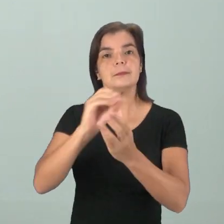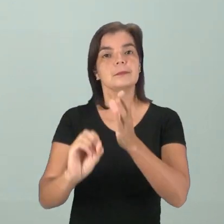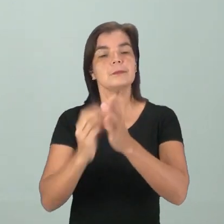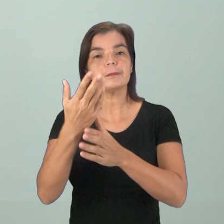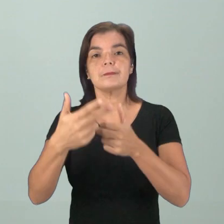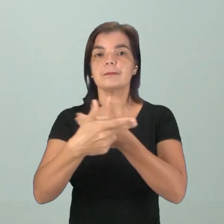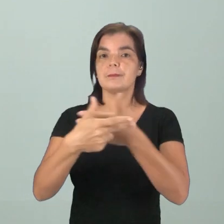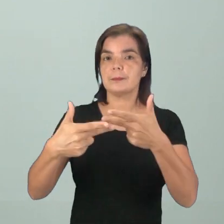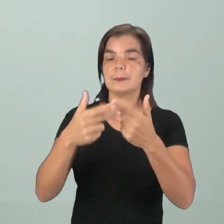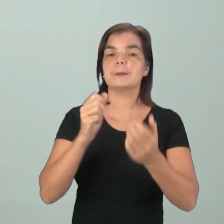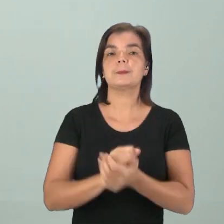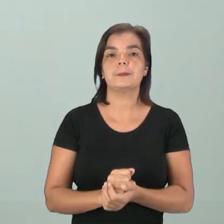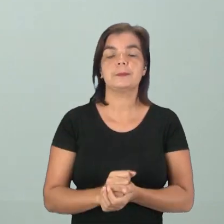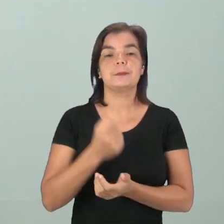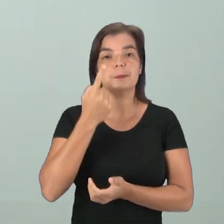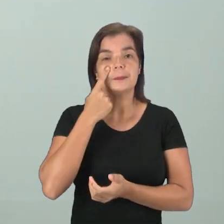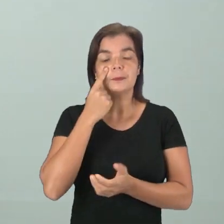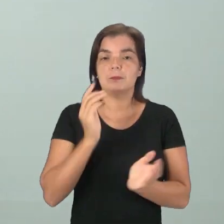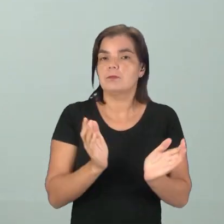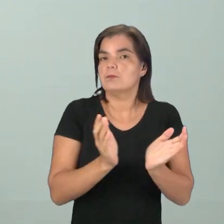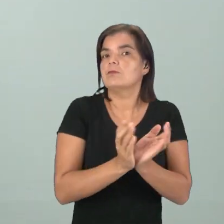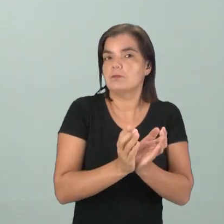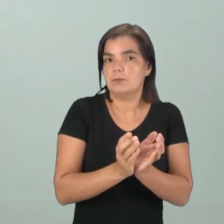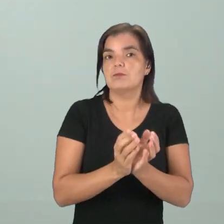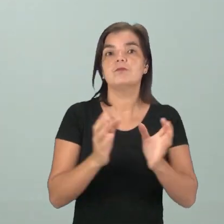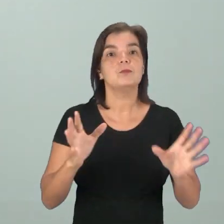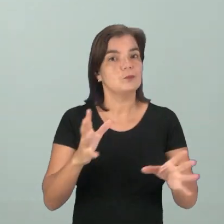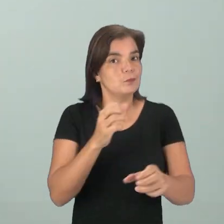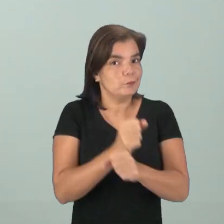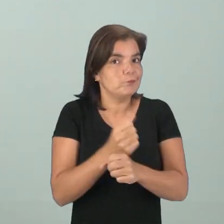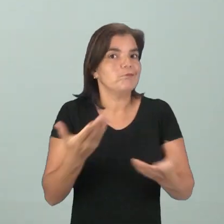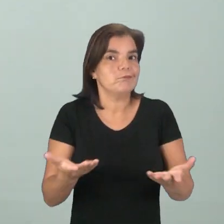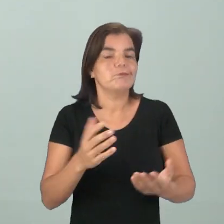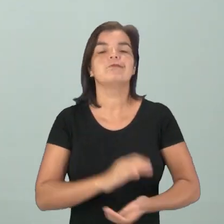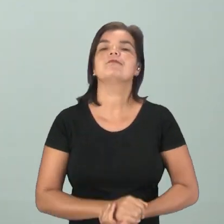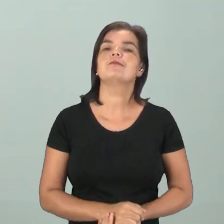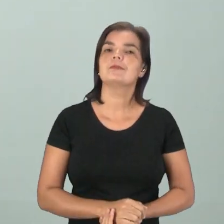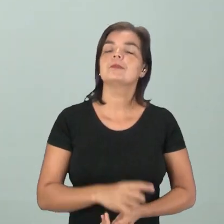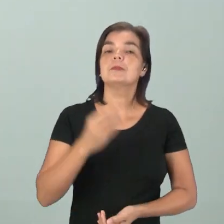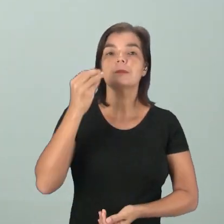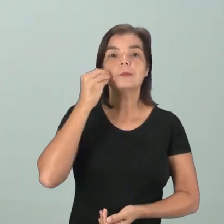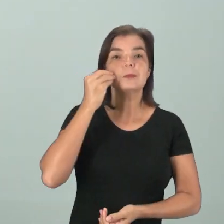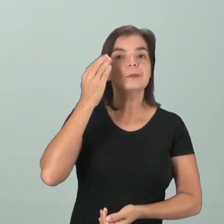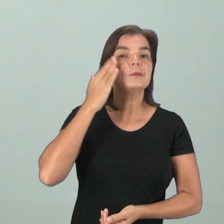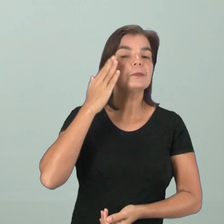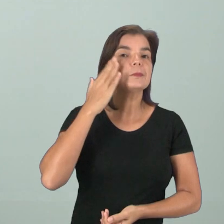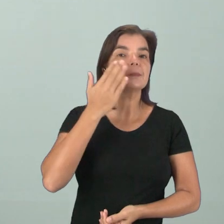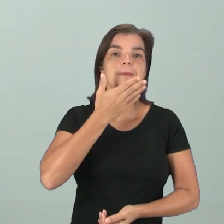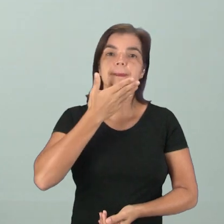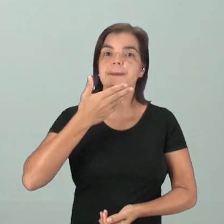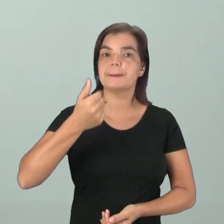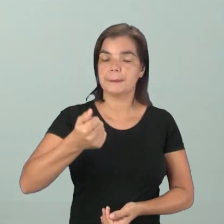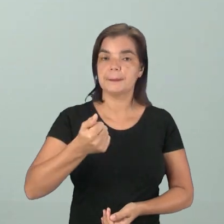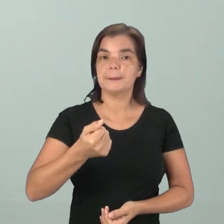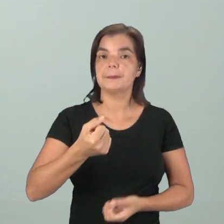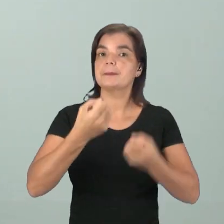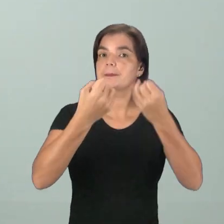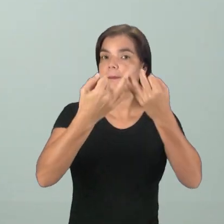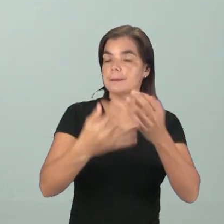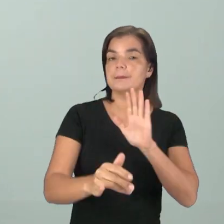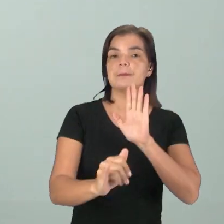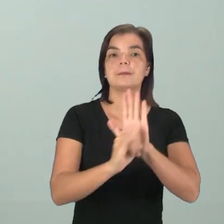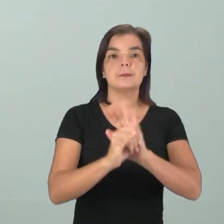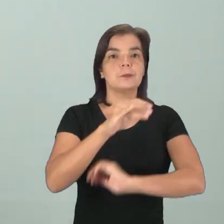nem sempre foram de agregamento ou de soma, certo? Então a gente vai tentar entender um pouquinho melhor sobre esse conceito